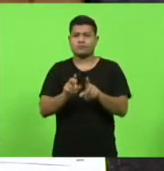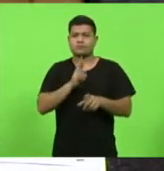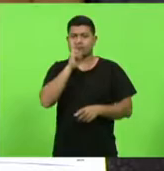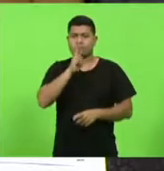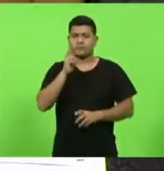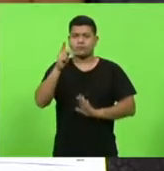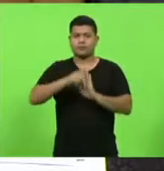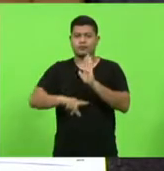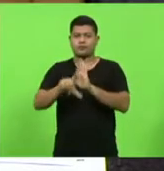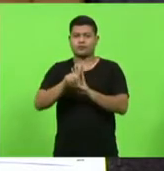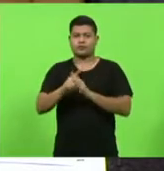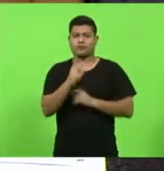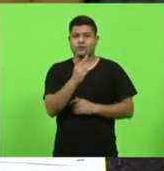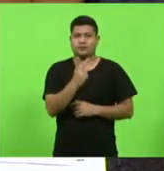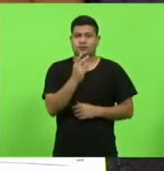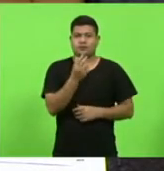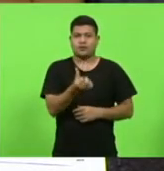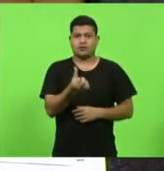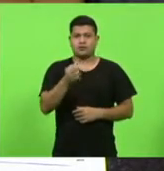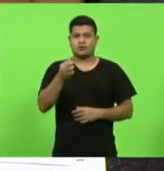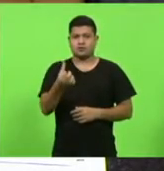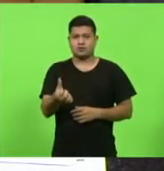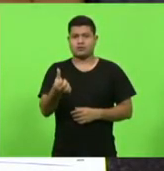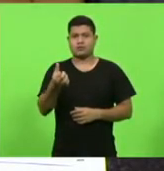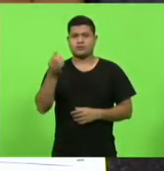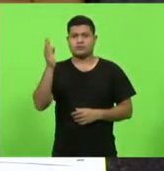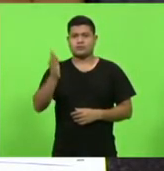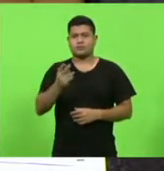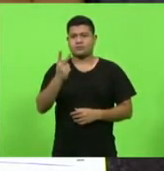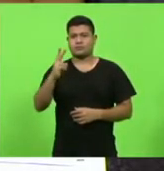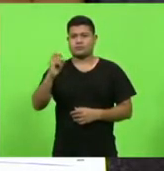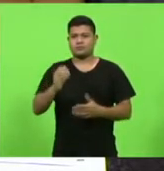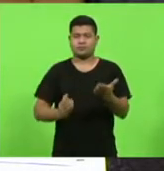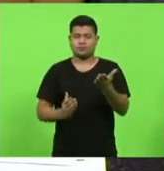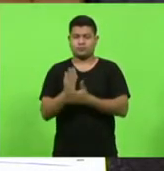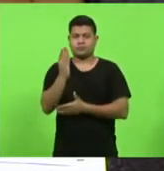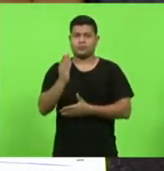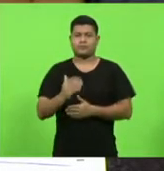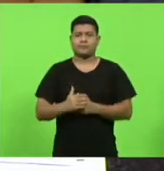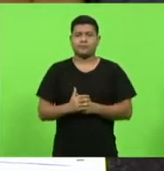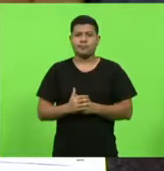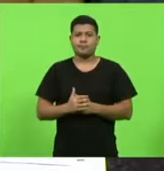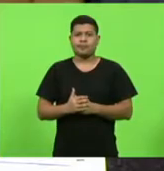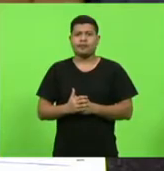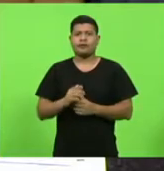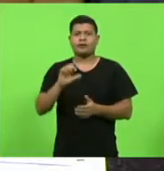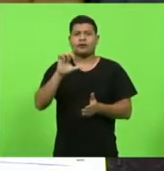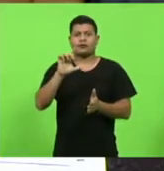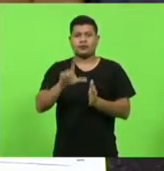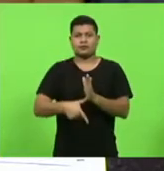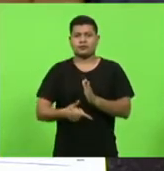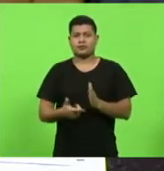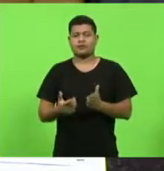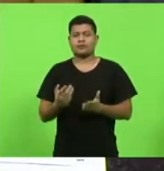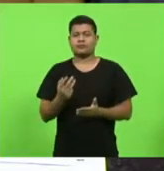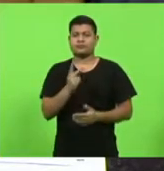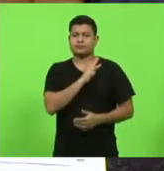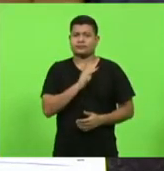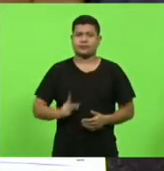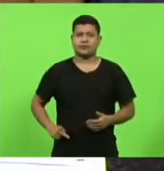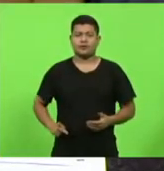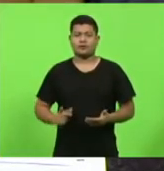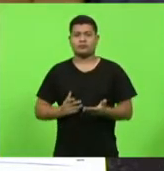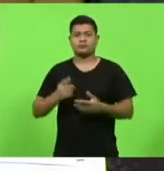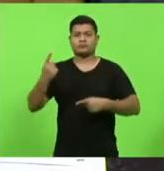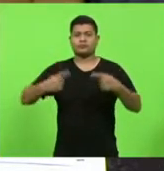lei 266 de 2020 foi aprovado em turno único. Momento seguinte, o senhor presidente submeteu o projeto